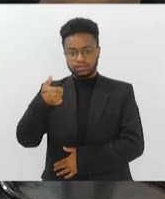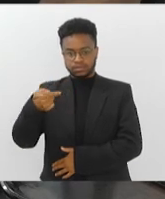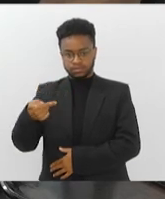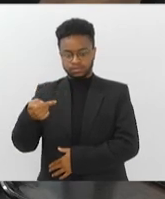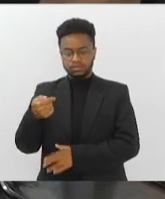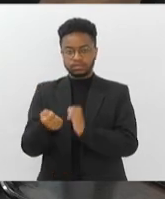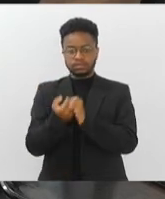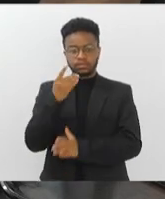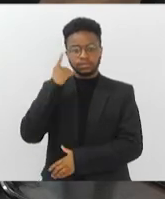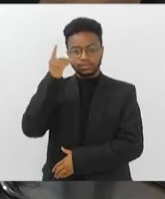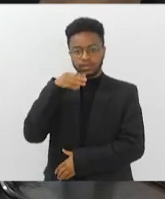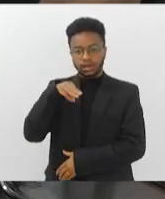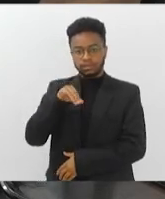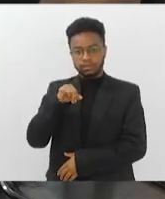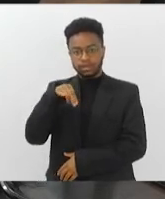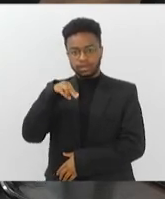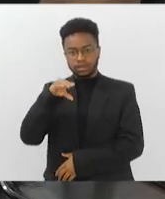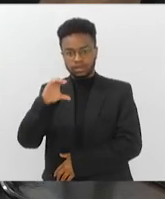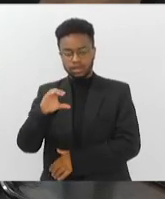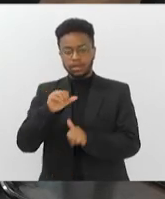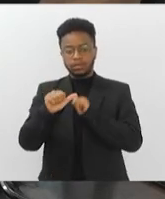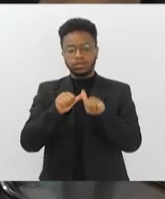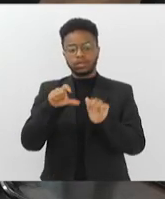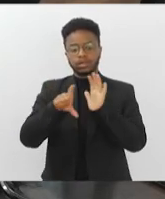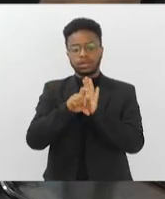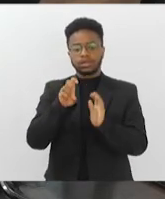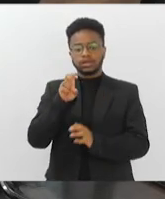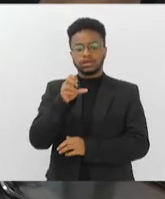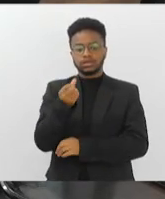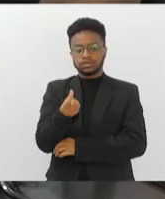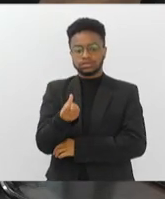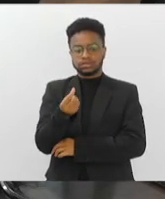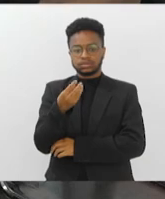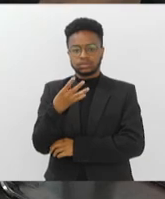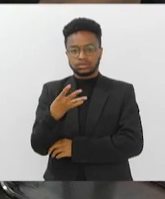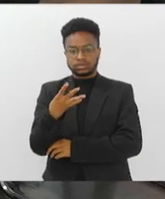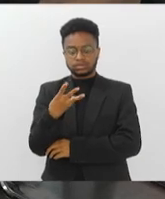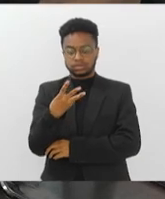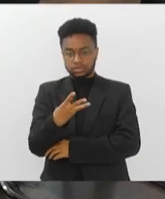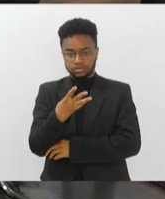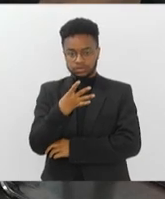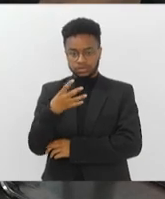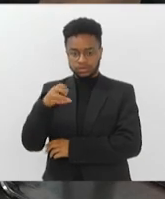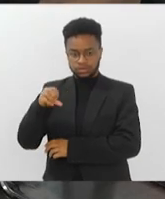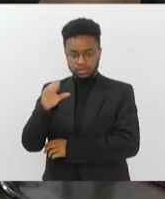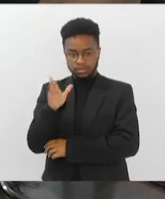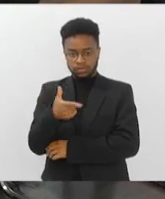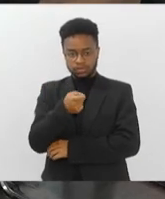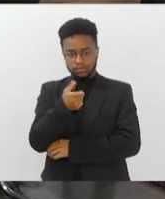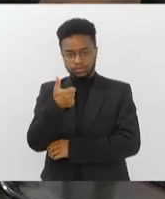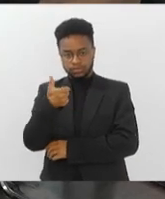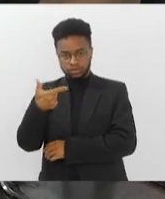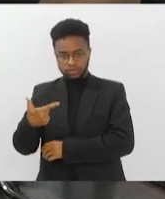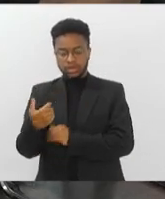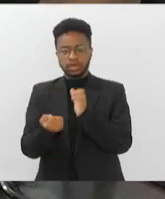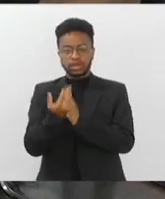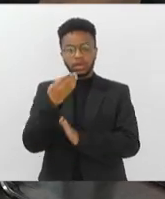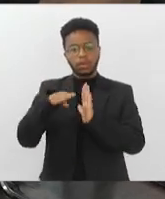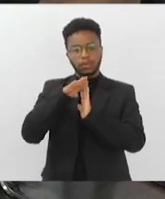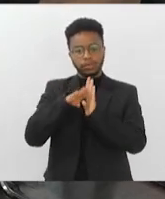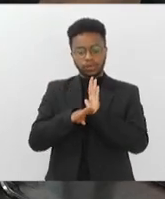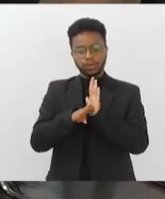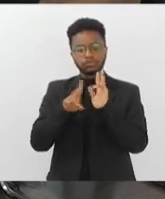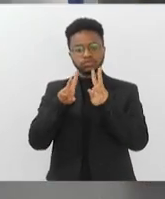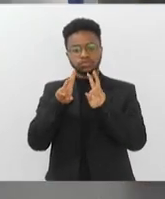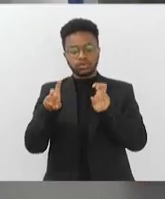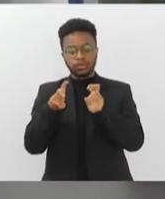3759/17, de autoria do deputado Carlos Mink, que altera a lei 6.349 de 2012, para criar o programa de incentivo à instalação de